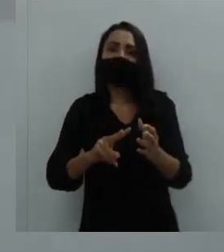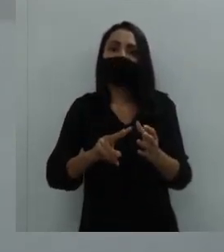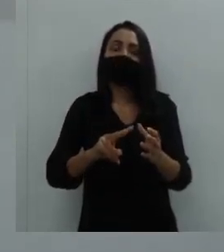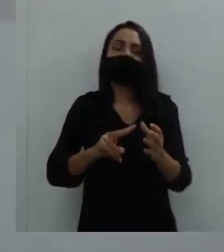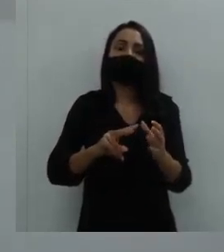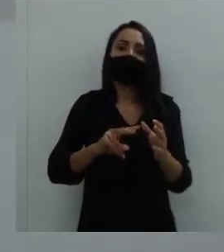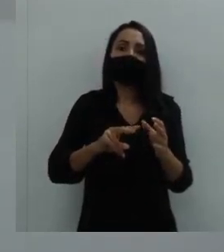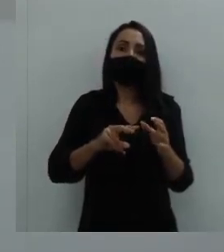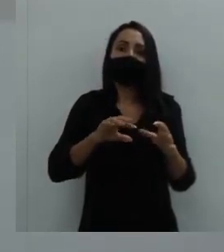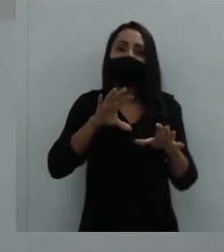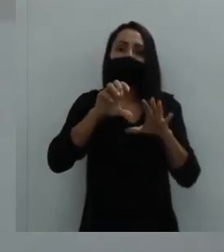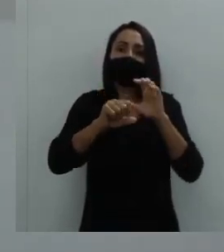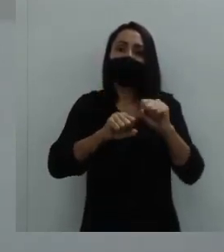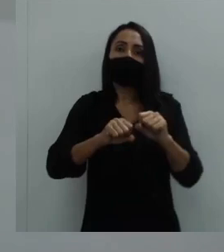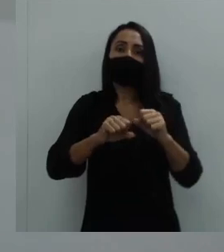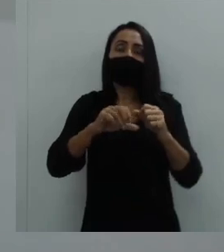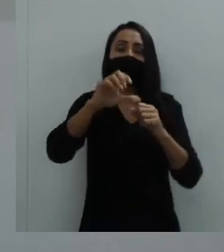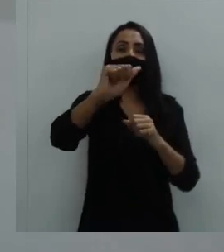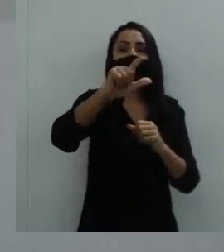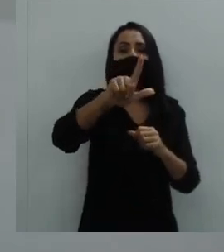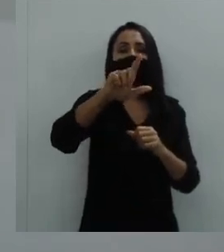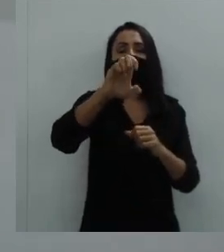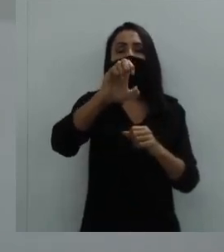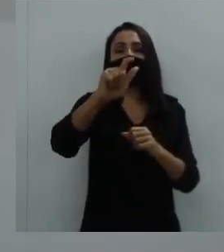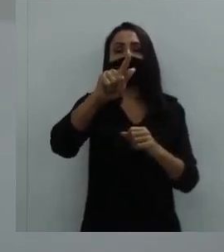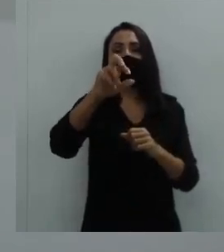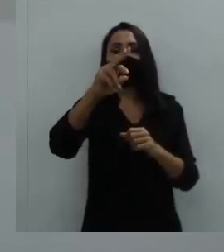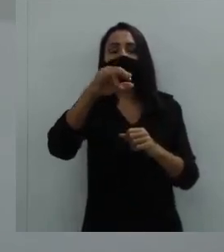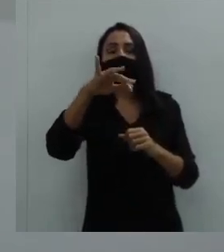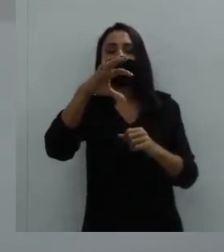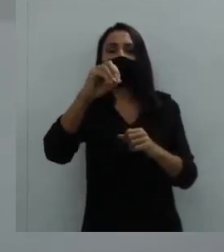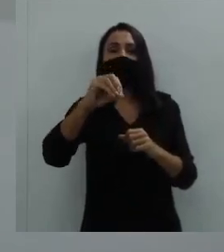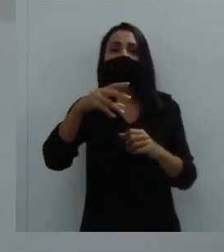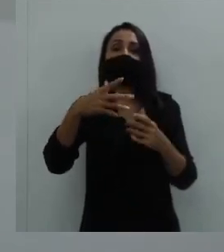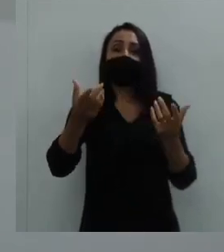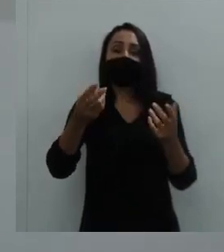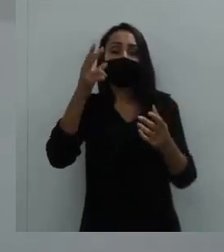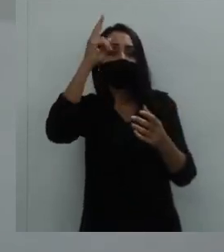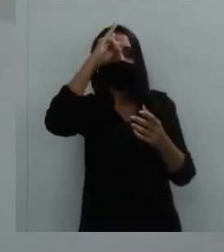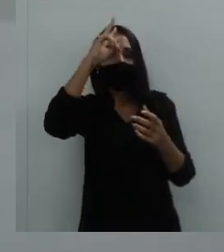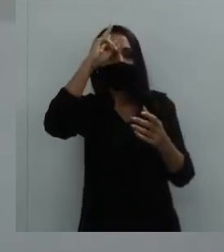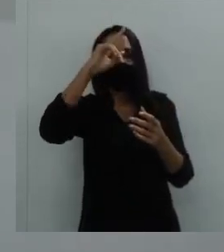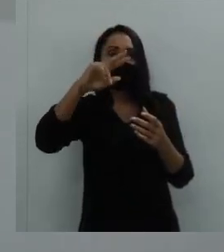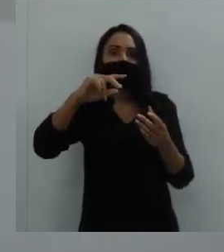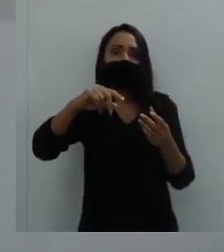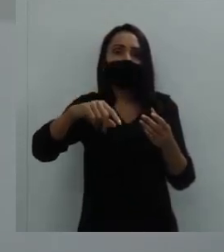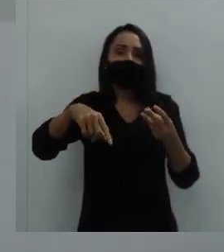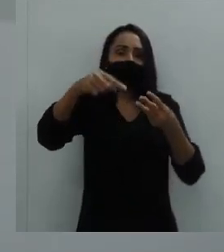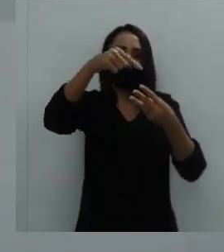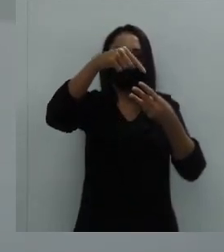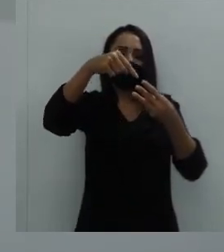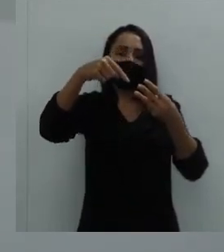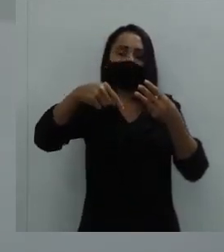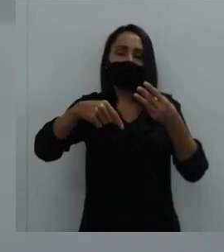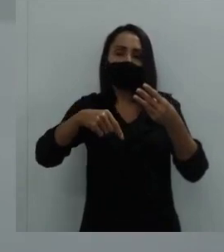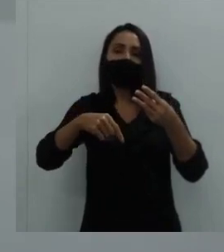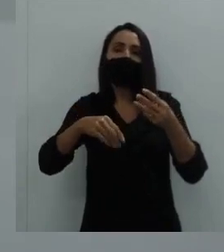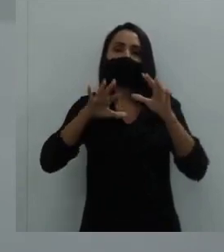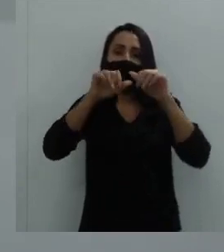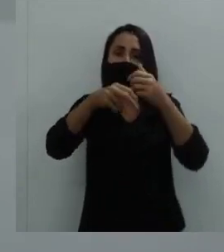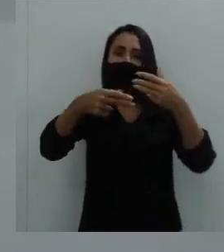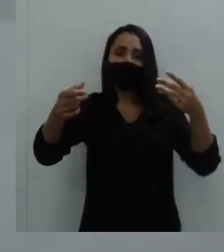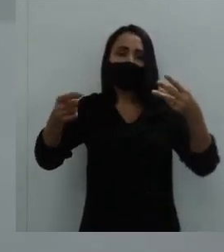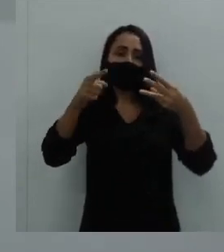quê? Vai buscar na alegoria. O que é alegoria? Lembrar que os elementos da fábula e do apólogo, animais e